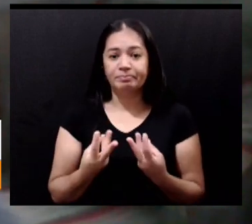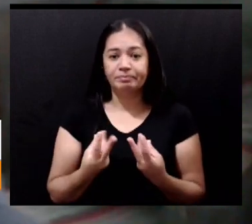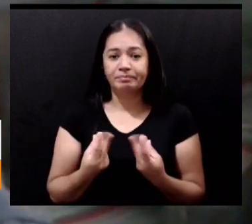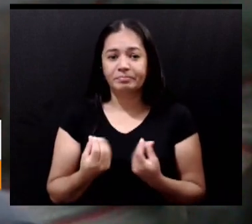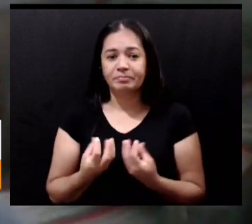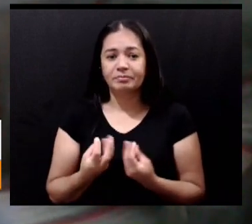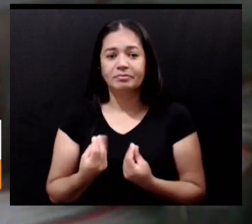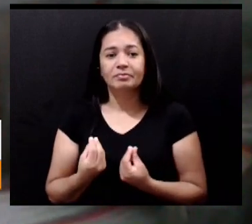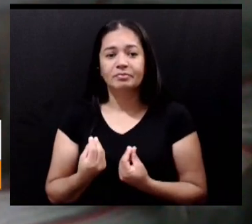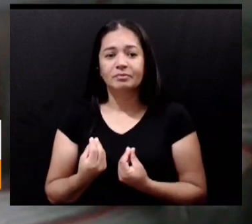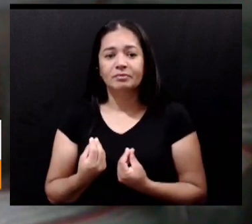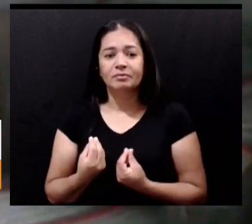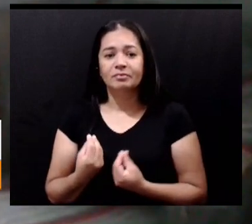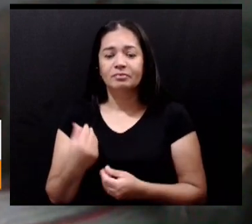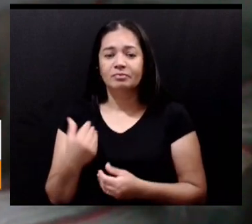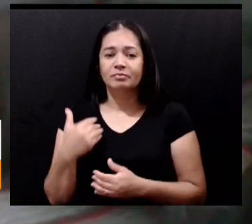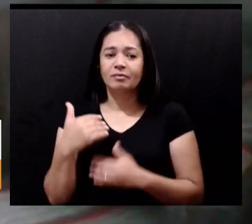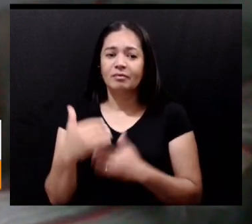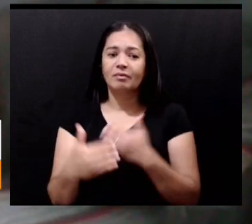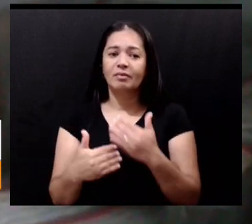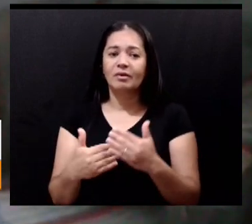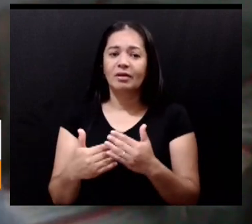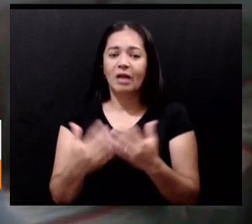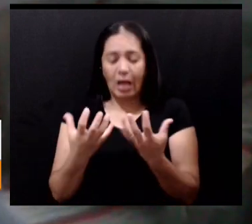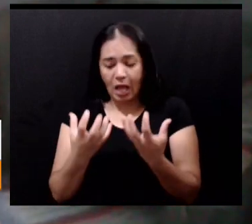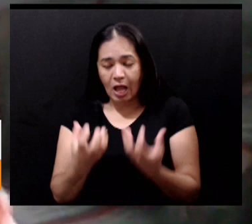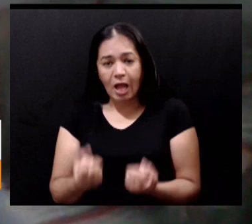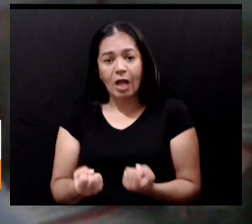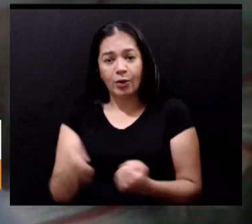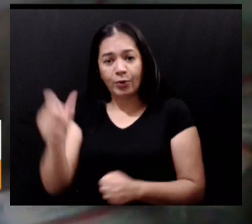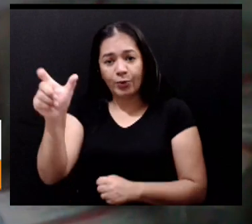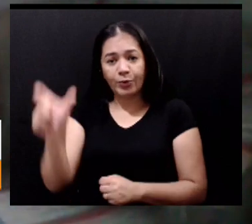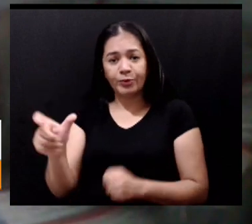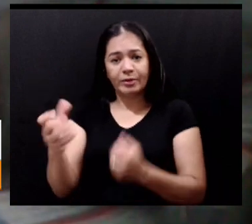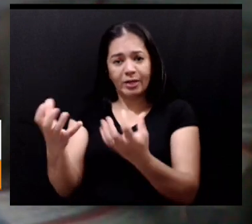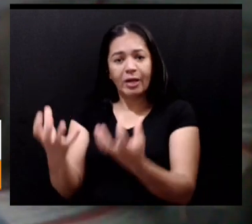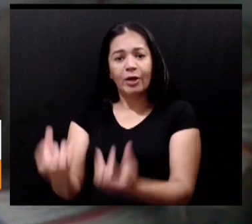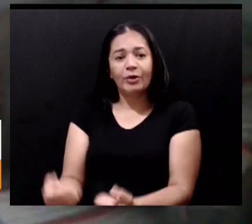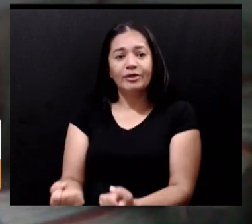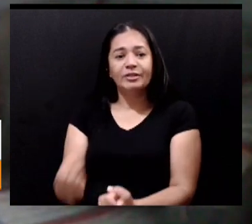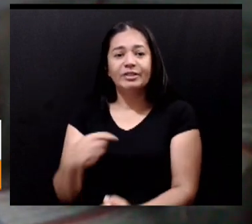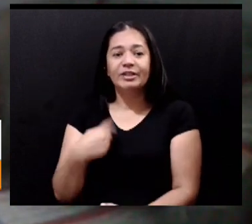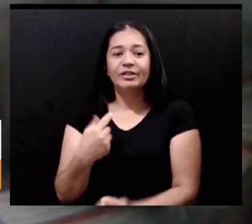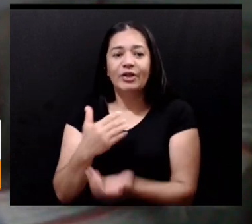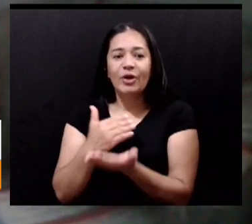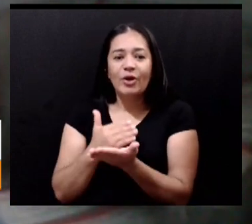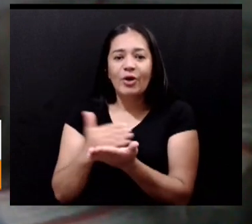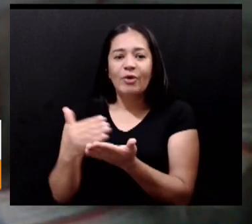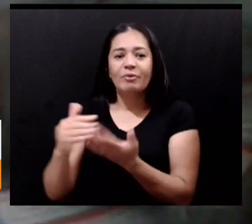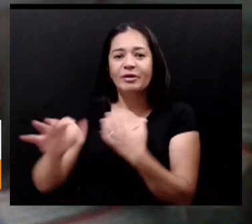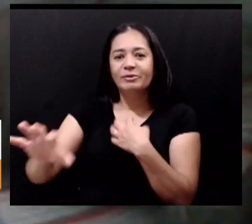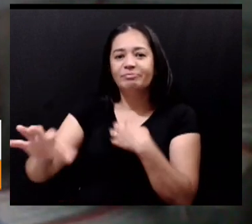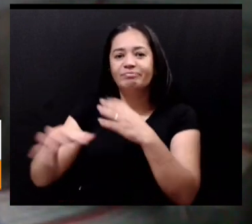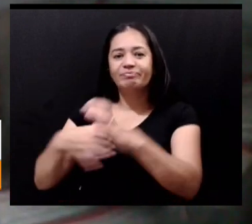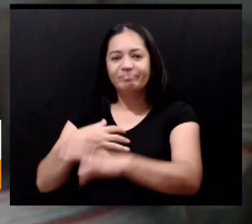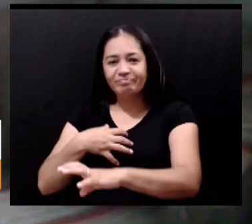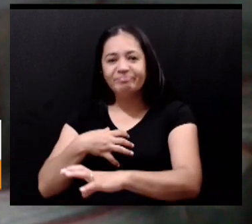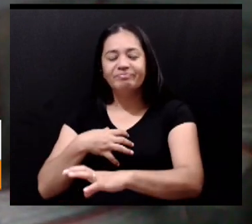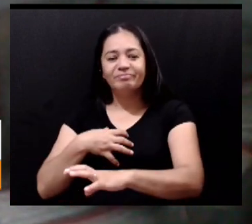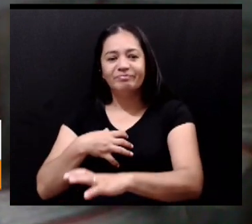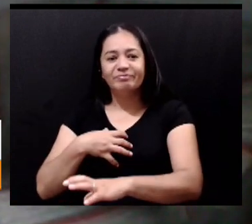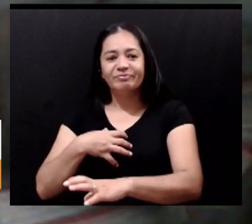compelido, inclusive, a acolher essa. Aí a gente, a partir de empatia, que a gente vai para a compaixão.